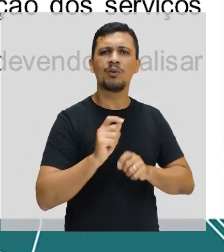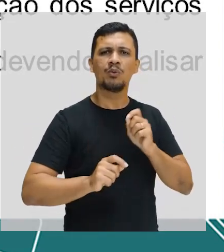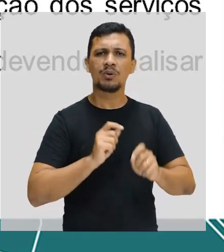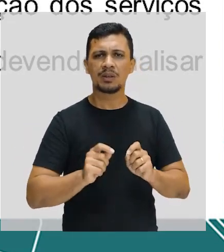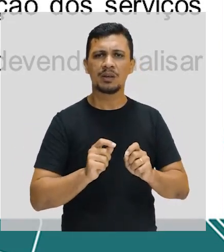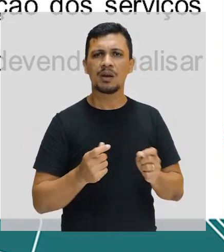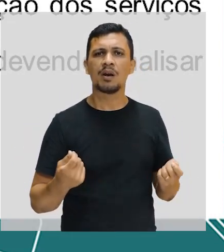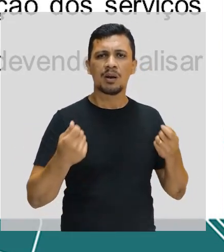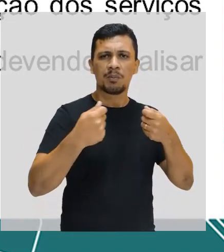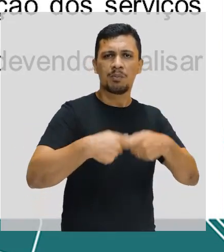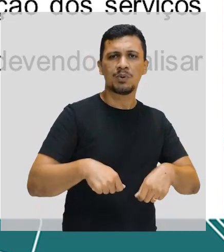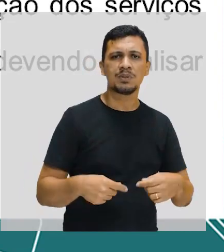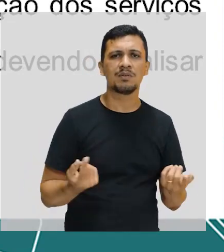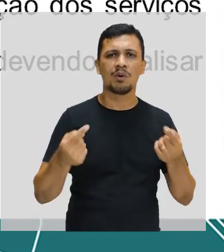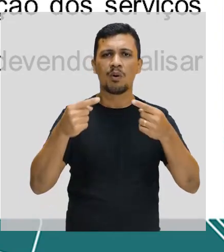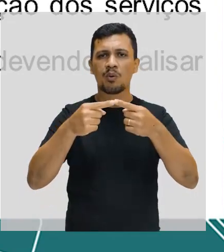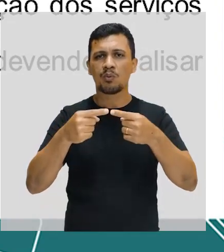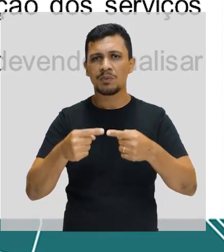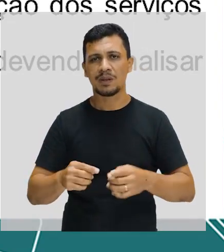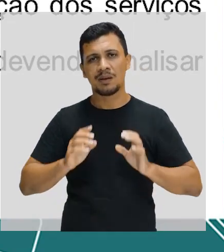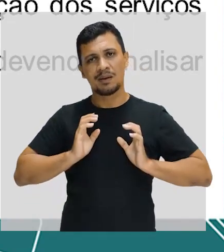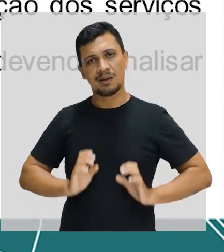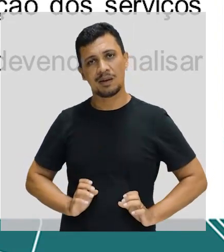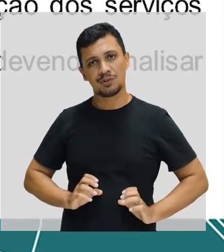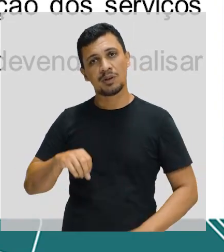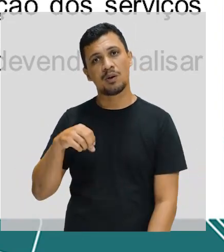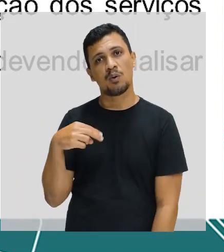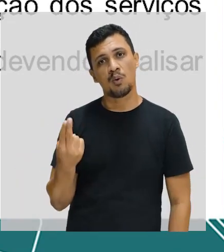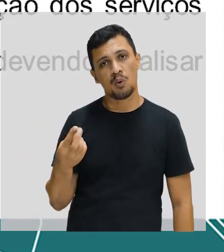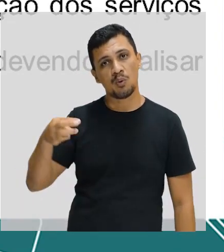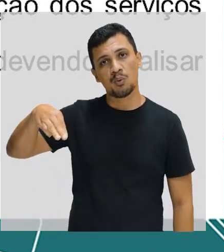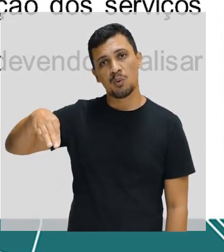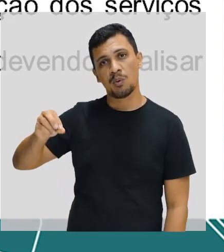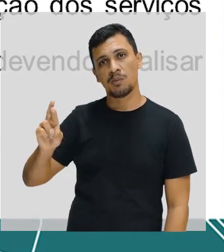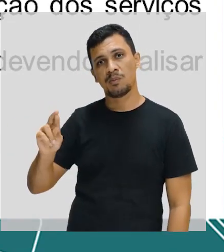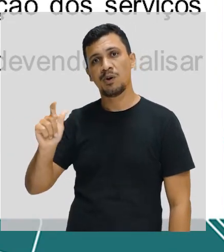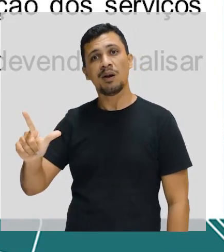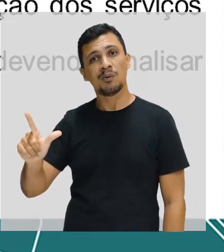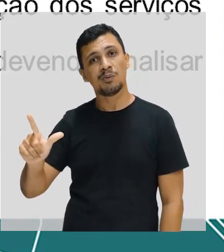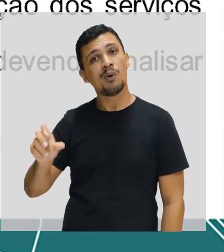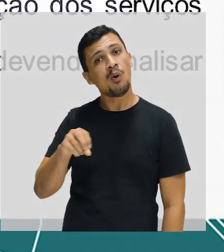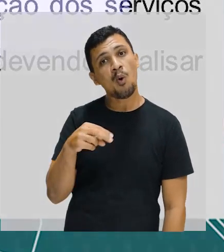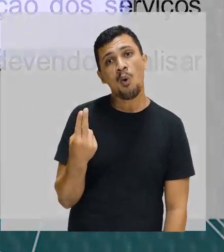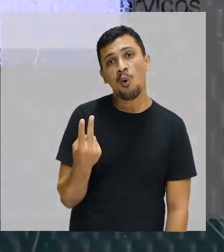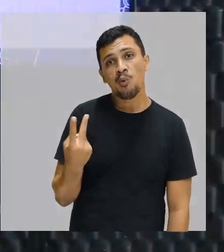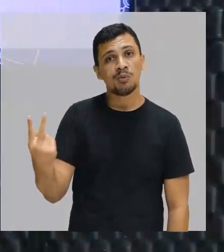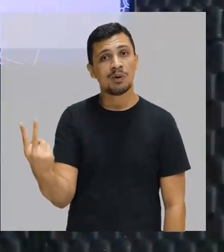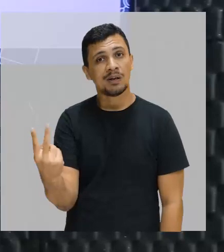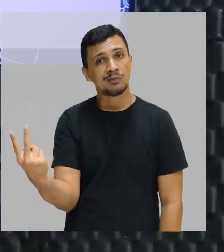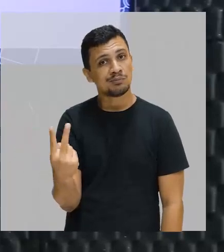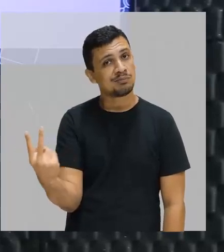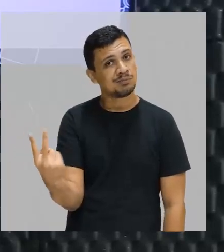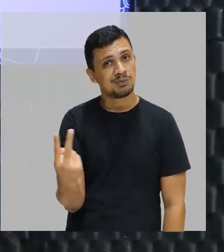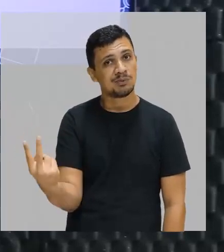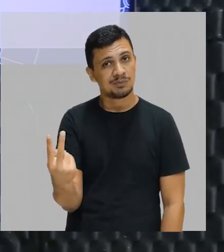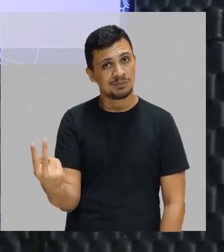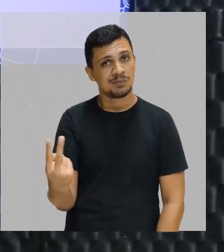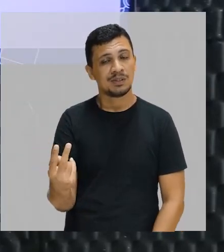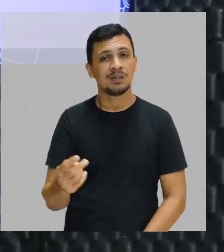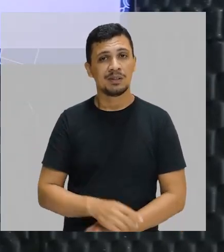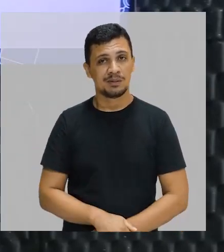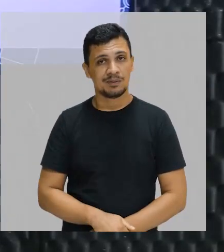estar em cada alternativa relacionada à ética, ou à moral, ou as duas, no caso, né, que aqui está a conjunção aditiva,